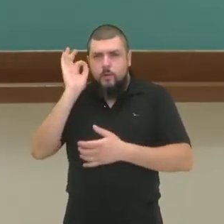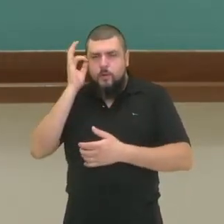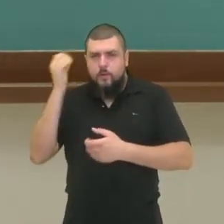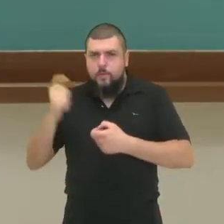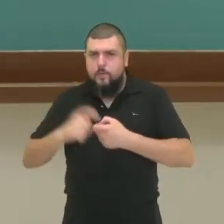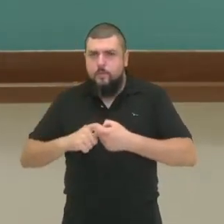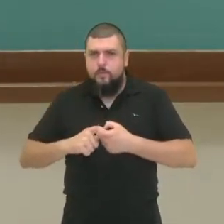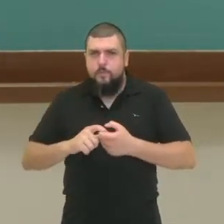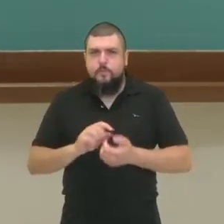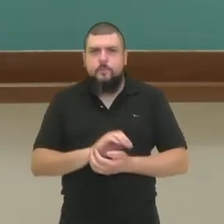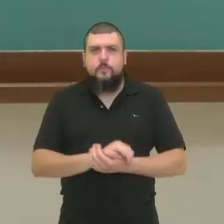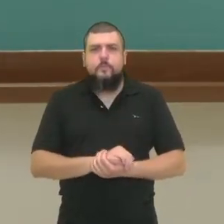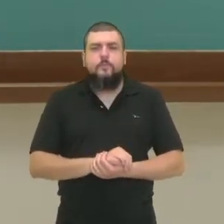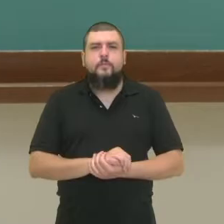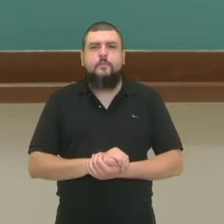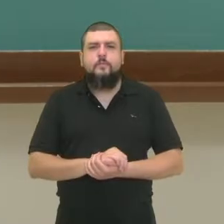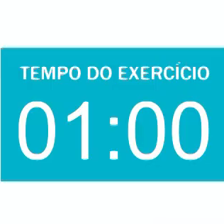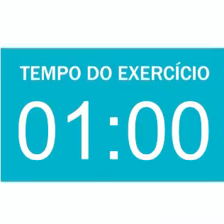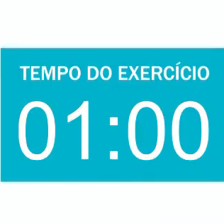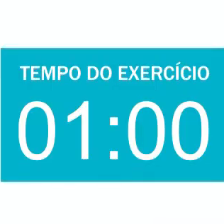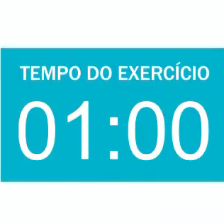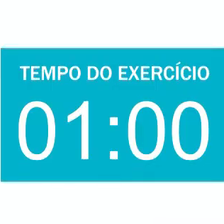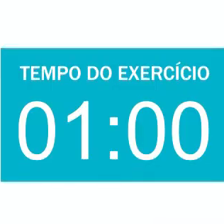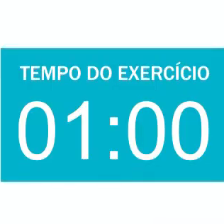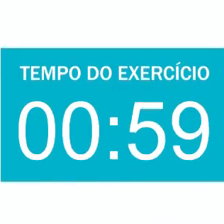seguir, gabaritar contigo.